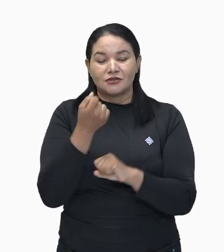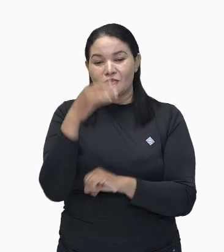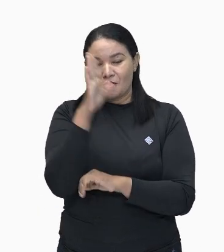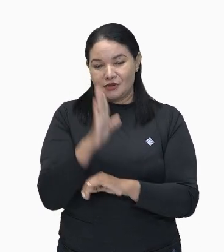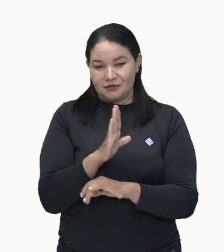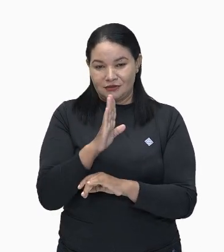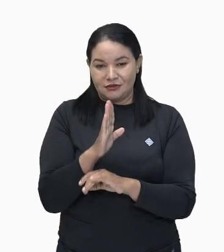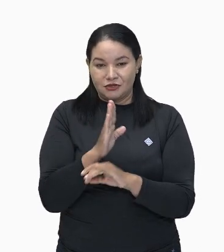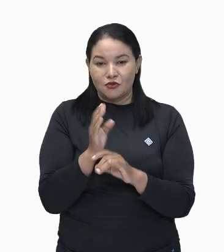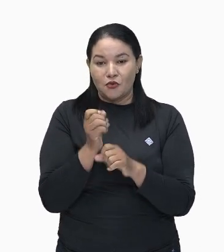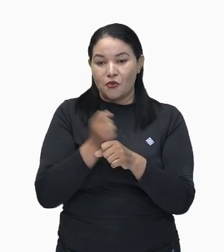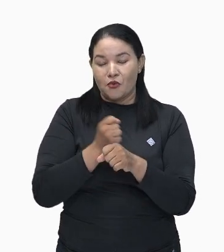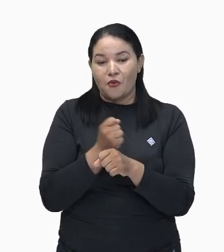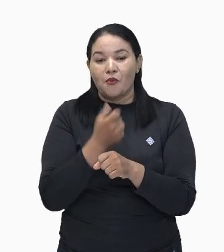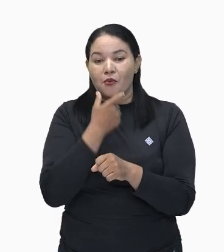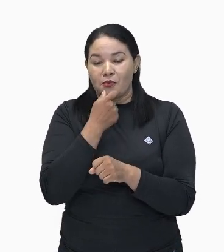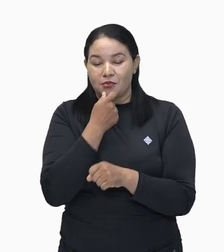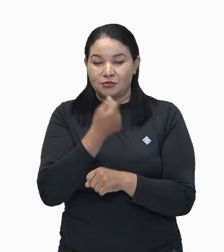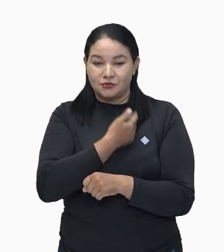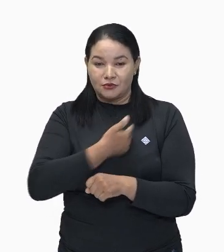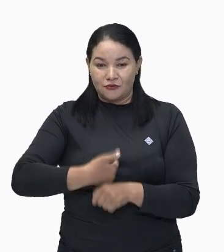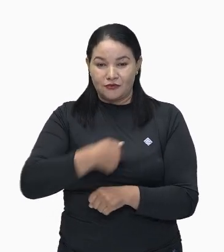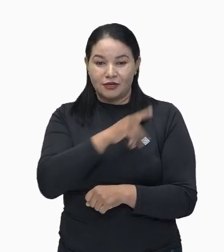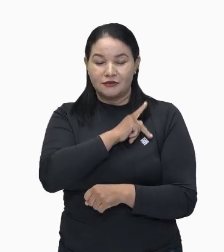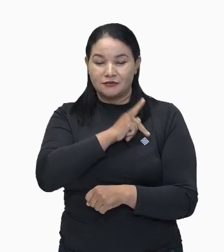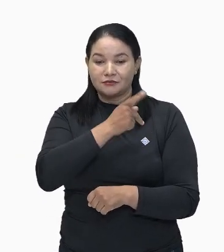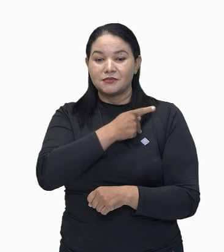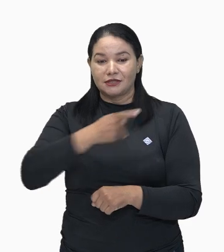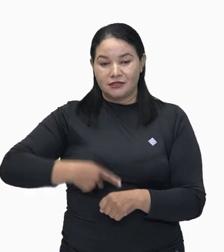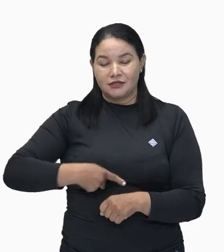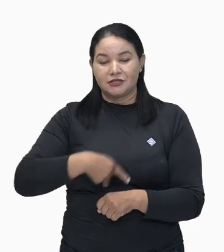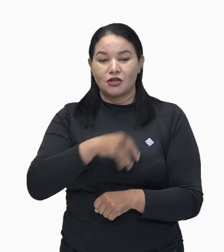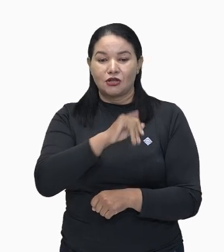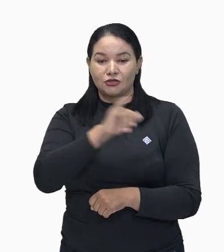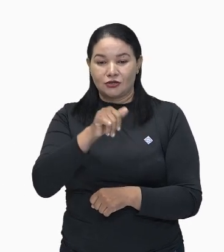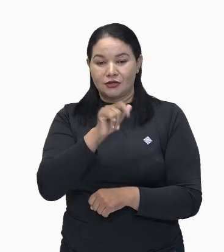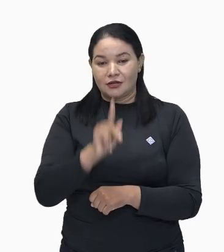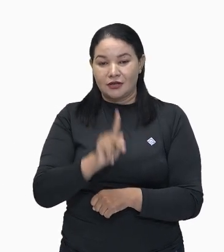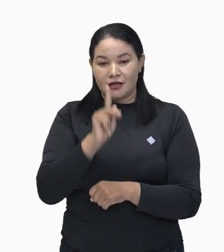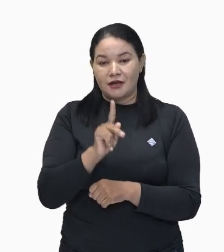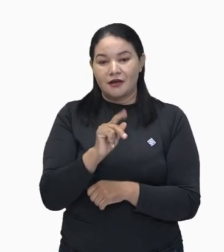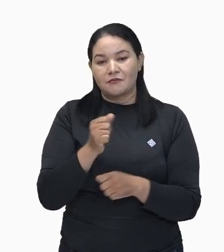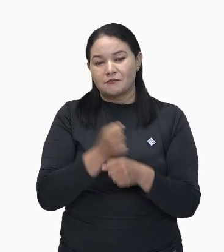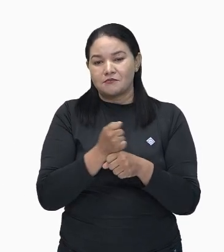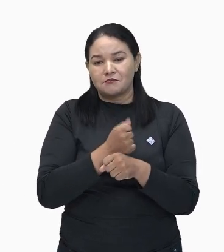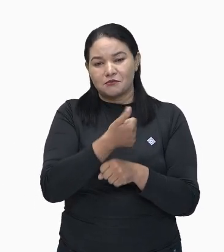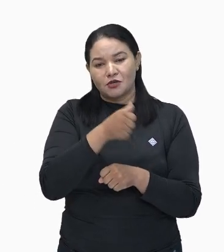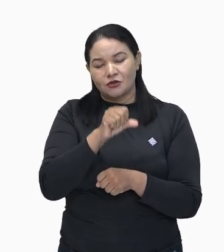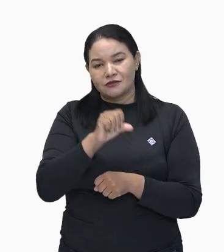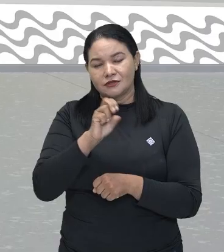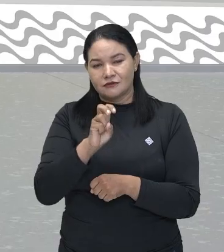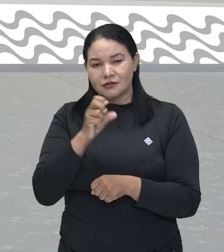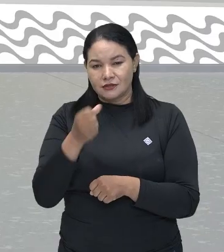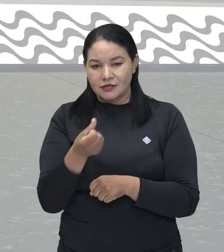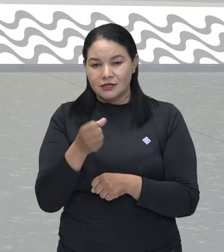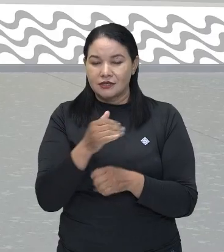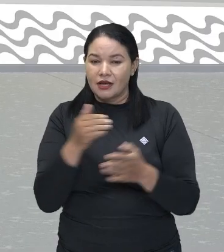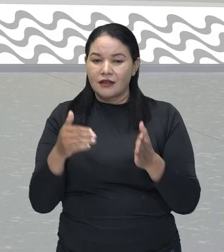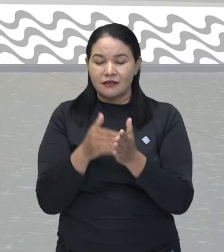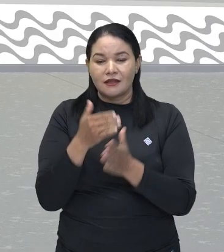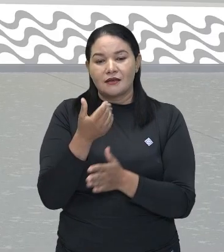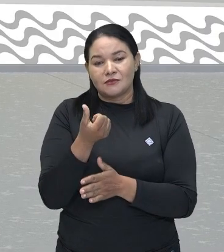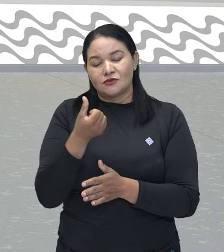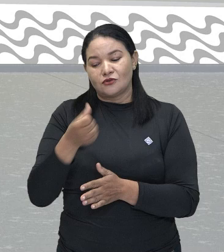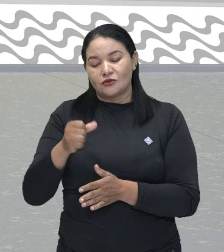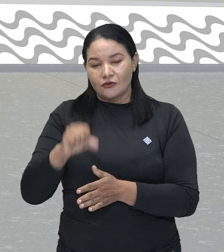Brasil no governo de Juscelino Kubitschek, que durou aí de 1956 a 1961. Aí a gente está vendo a